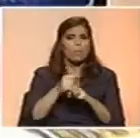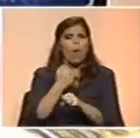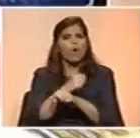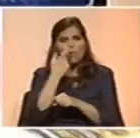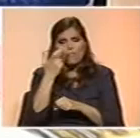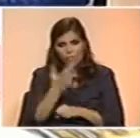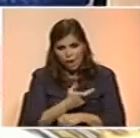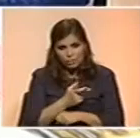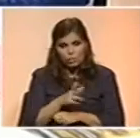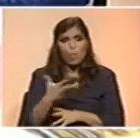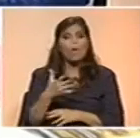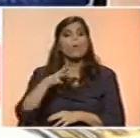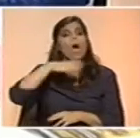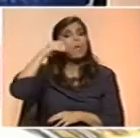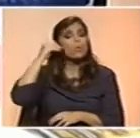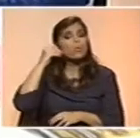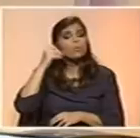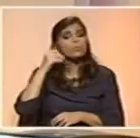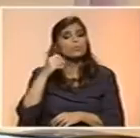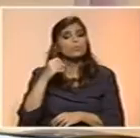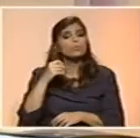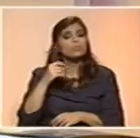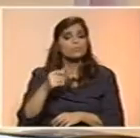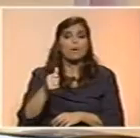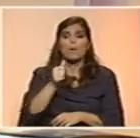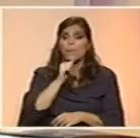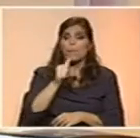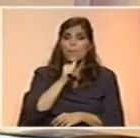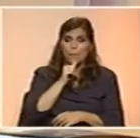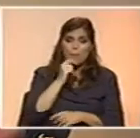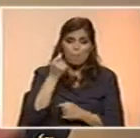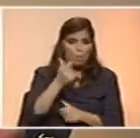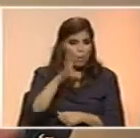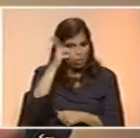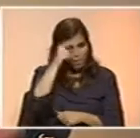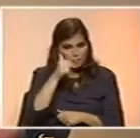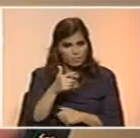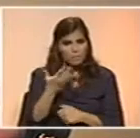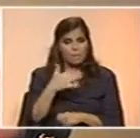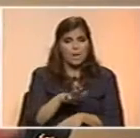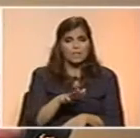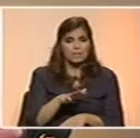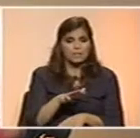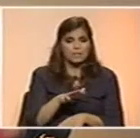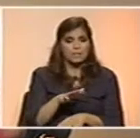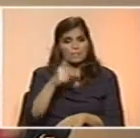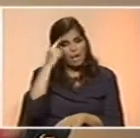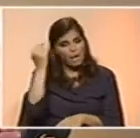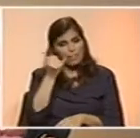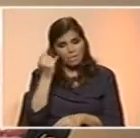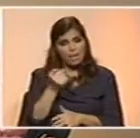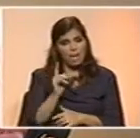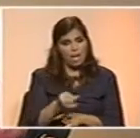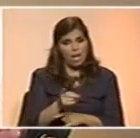é? Numa altura em que os adultos já não consomem muitas vezes leite. Mas há... Que é diferente. a ideia que há